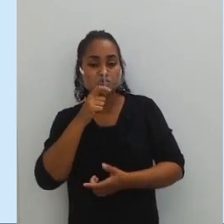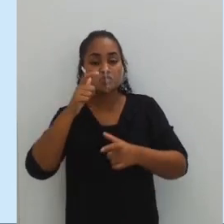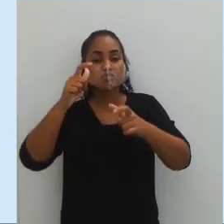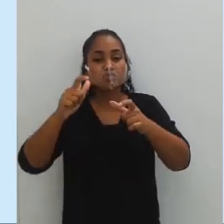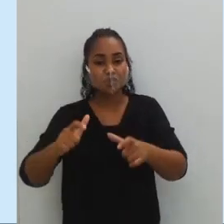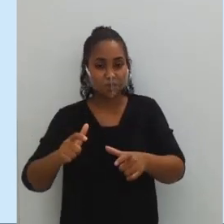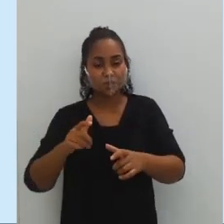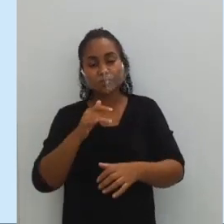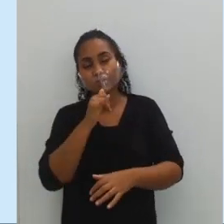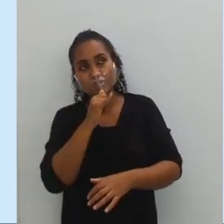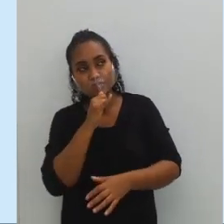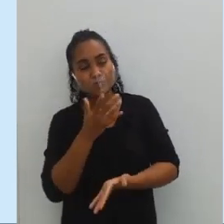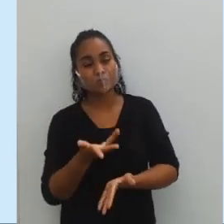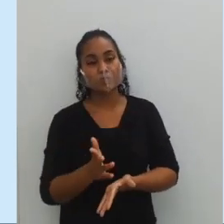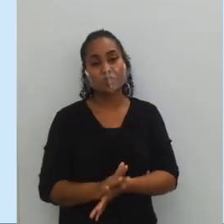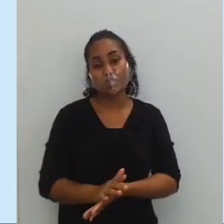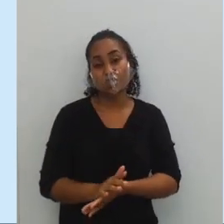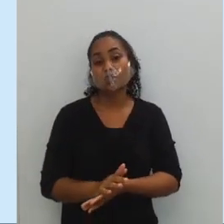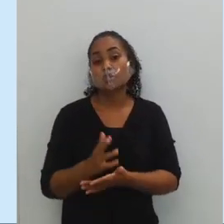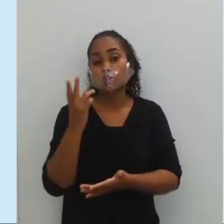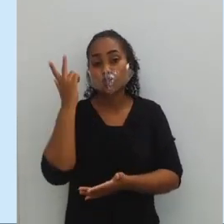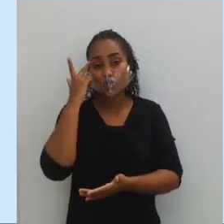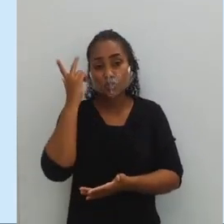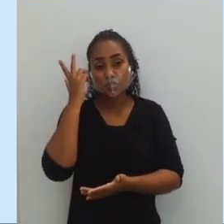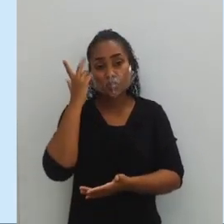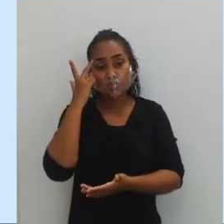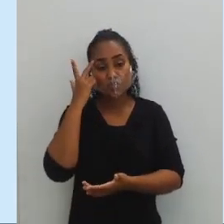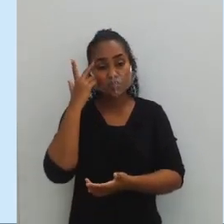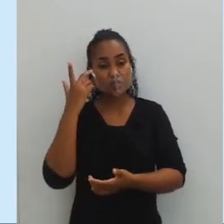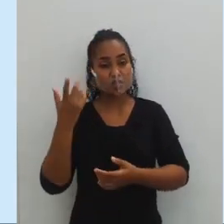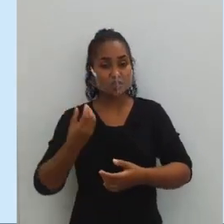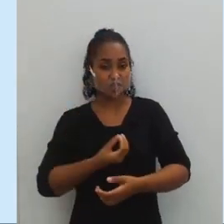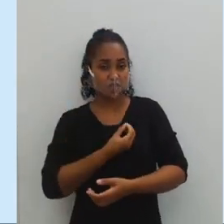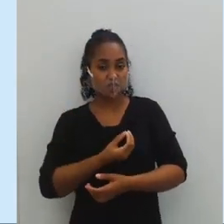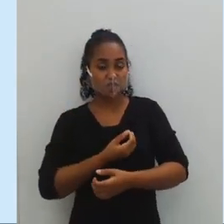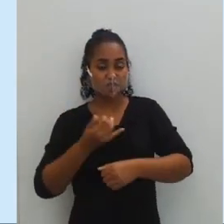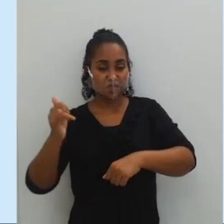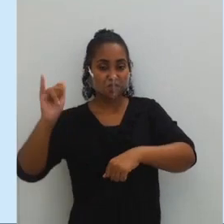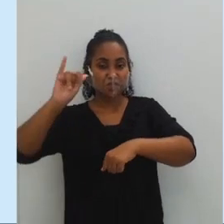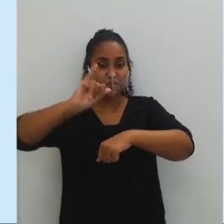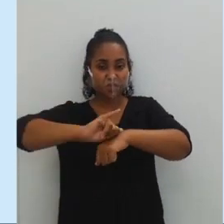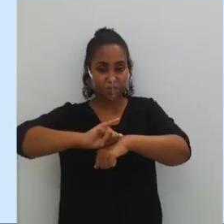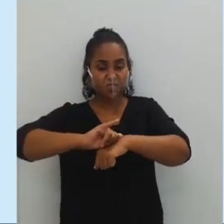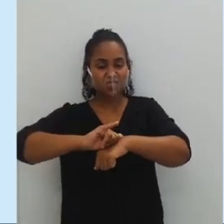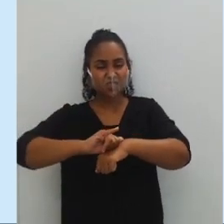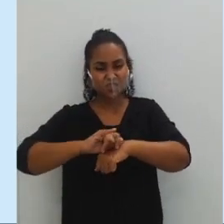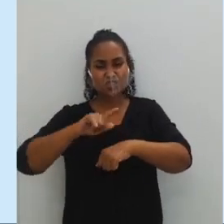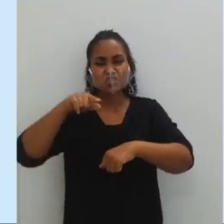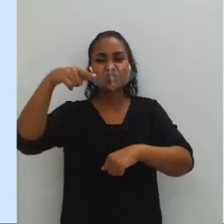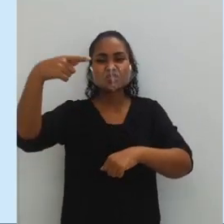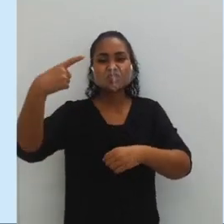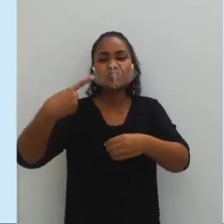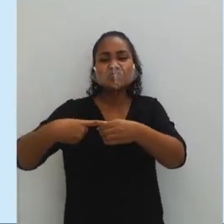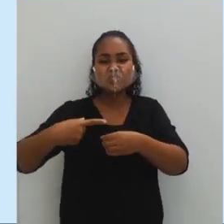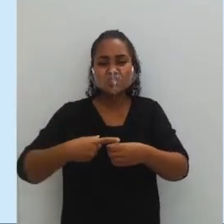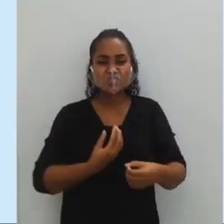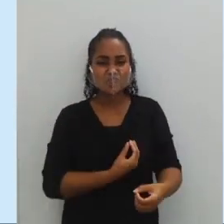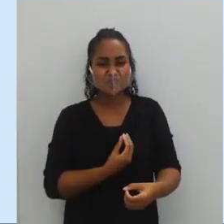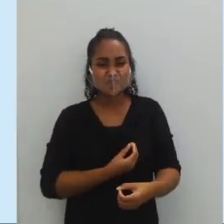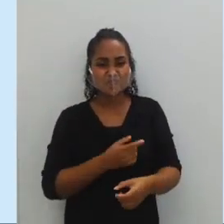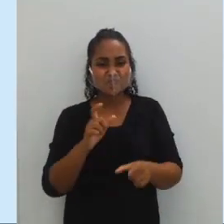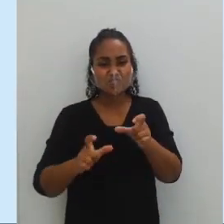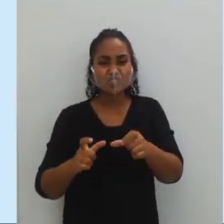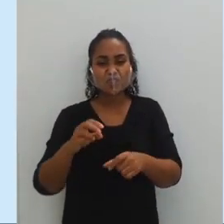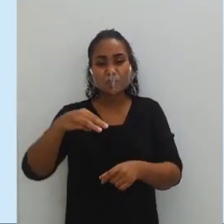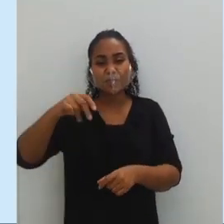outro local. Por exemplo, normalmente quem é do centro da cidade, né, quem é da capital, chama as pessoas interioranas